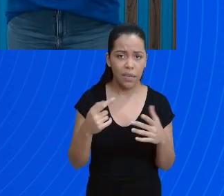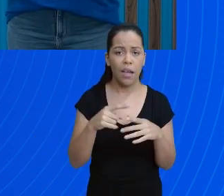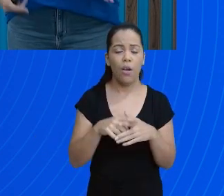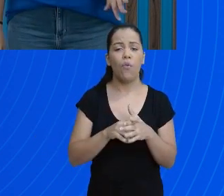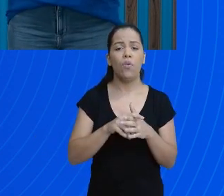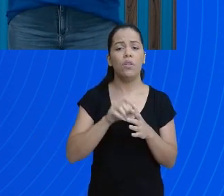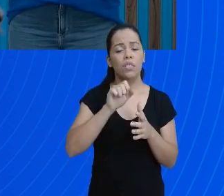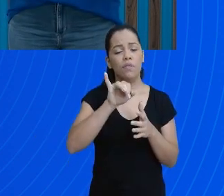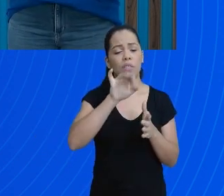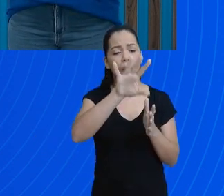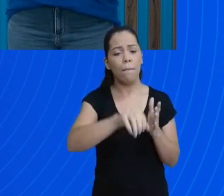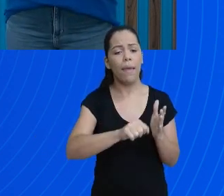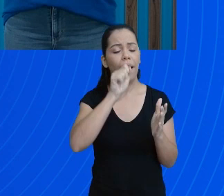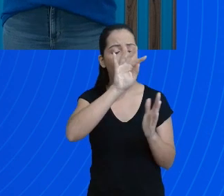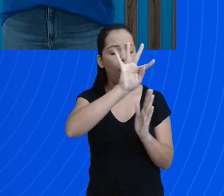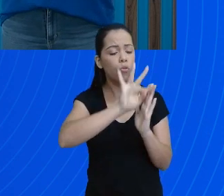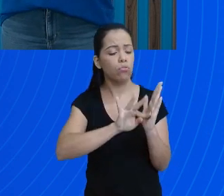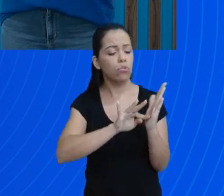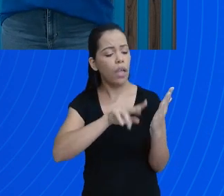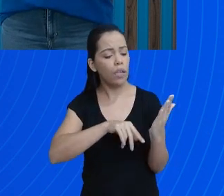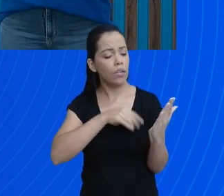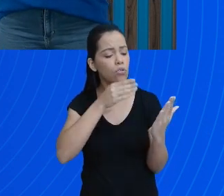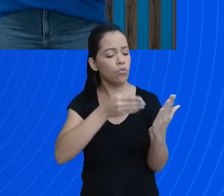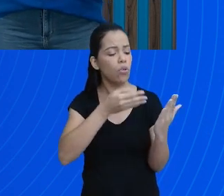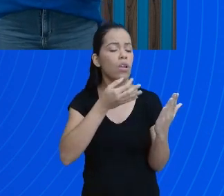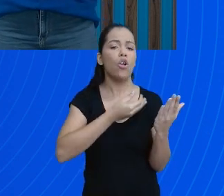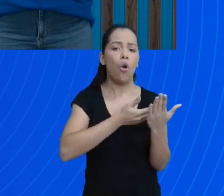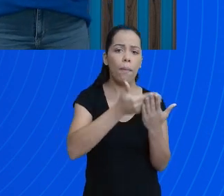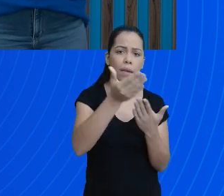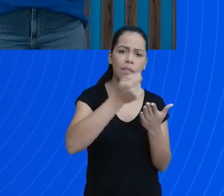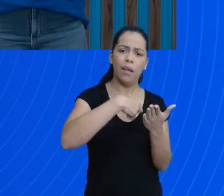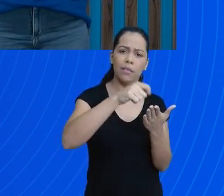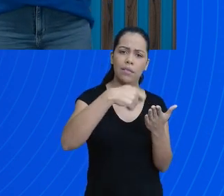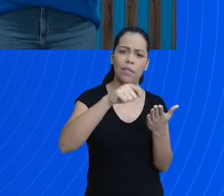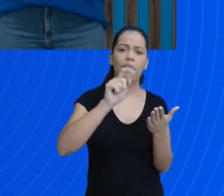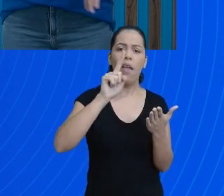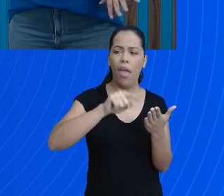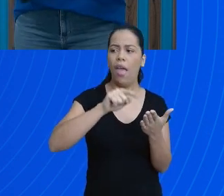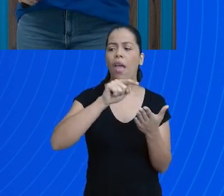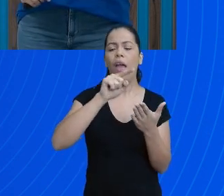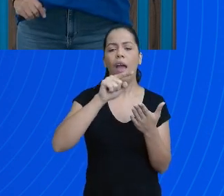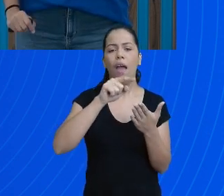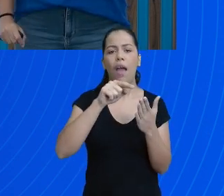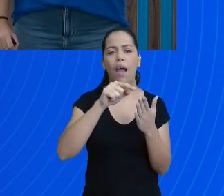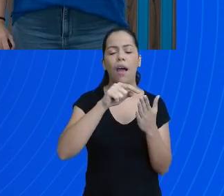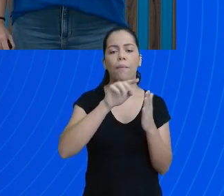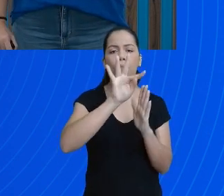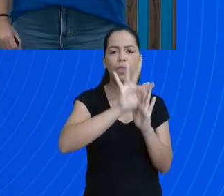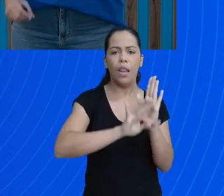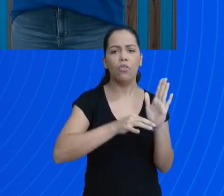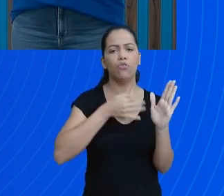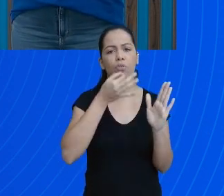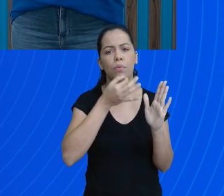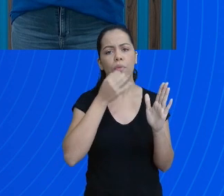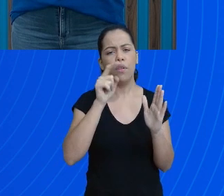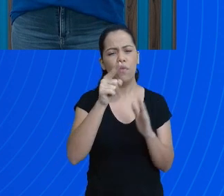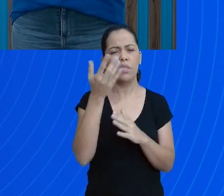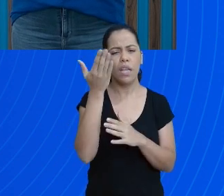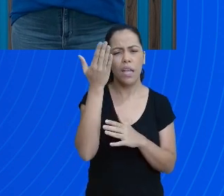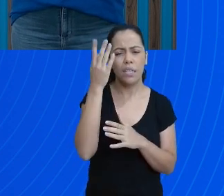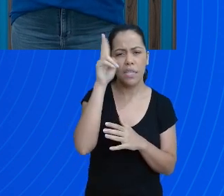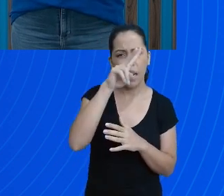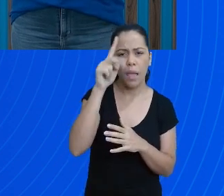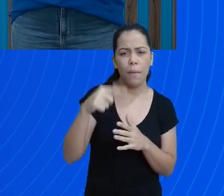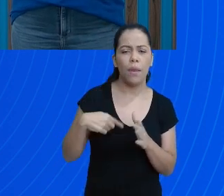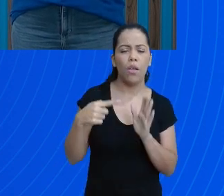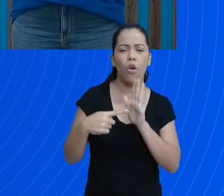partiu, é justamente a sua resenha. E aí, eu não sei se vocês lembram, mas na aula anterior, quando eu trouxe aquela resenha